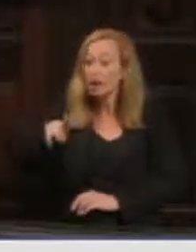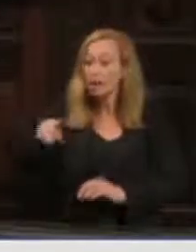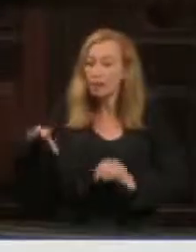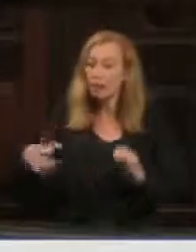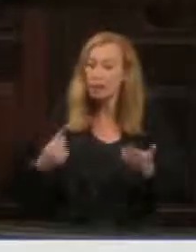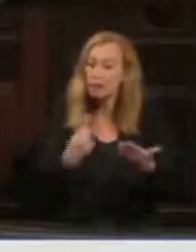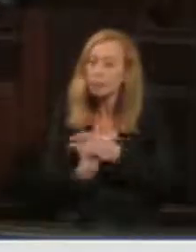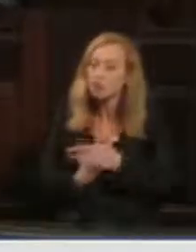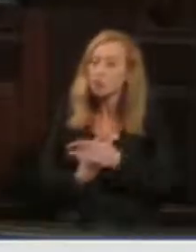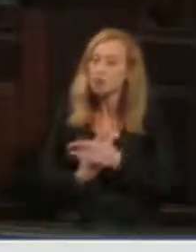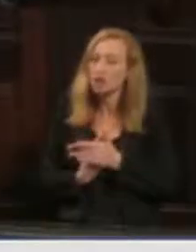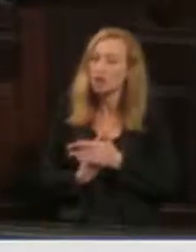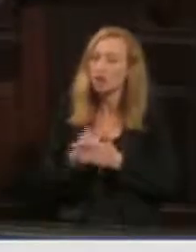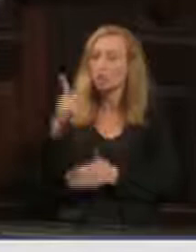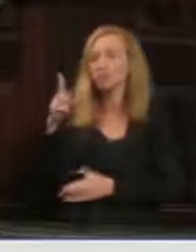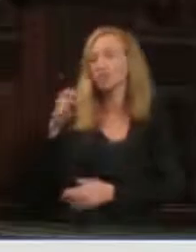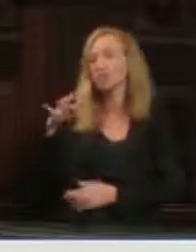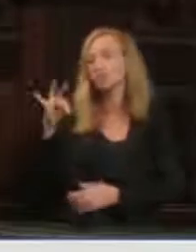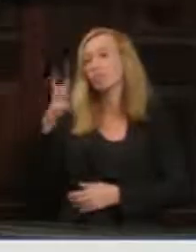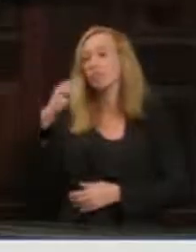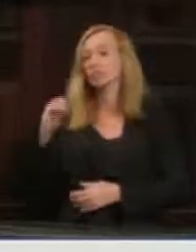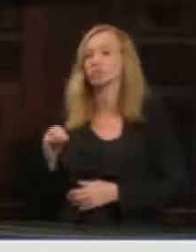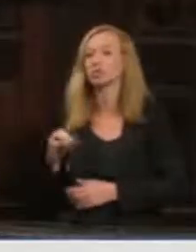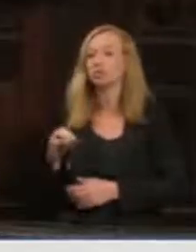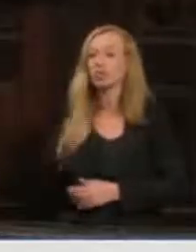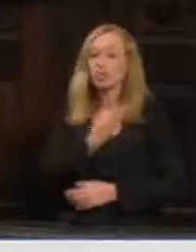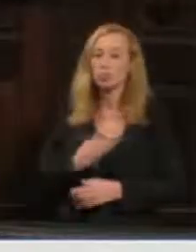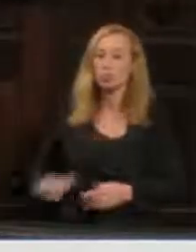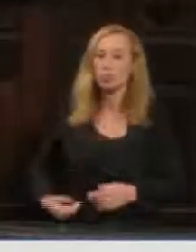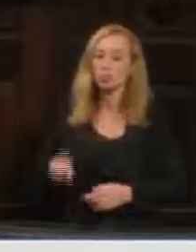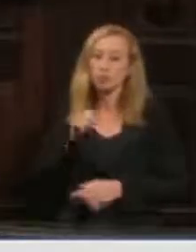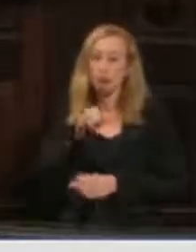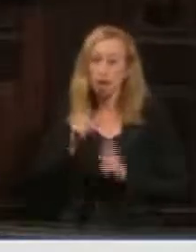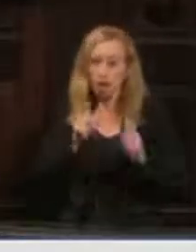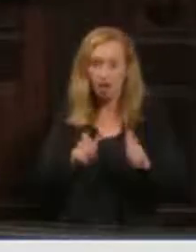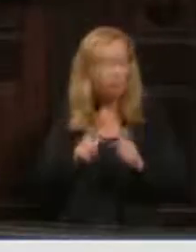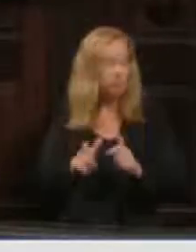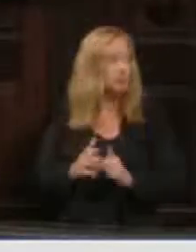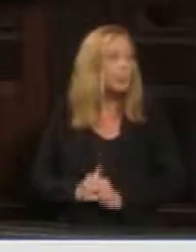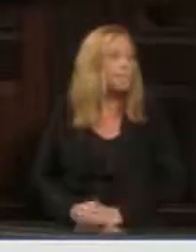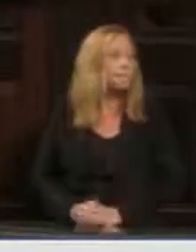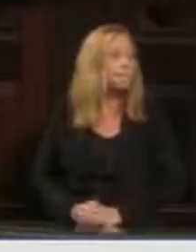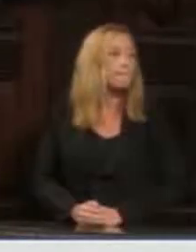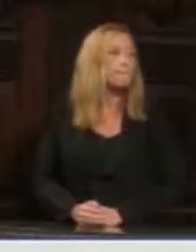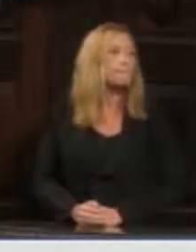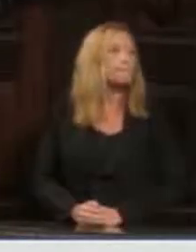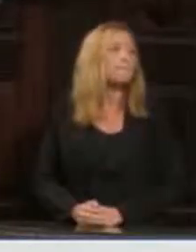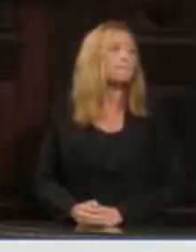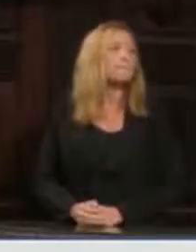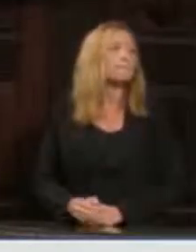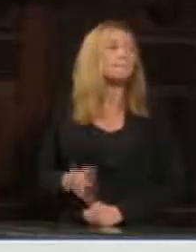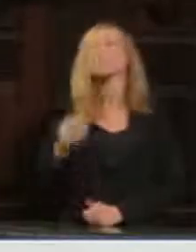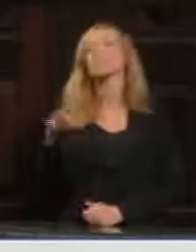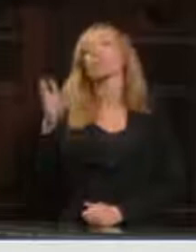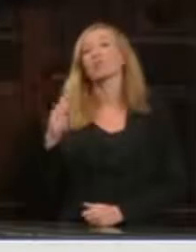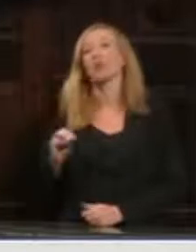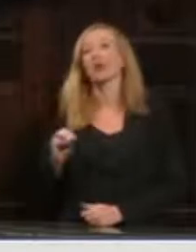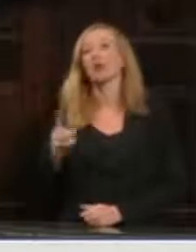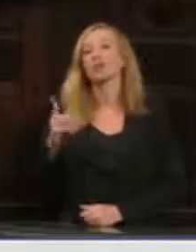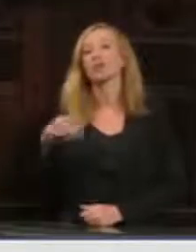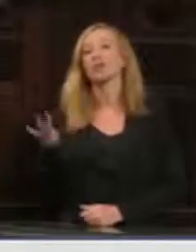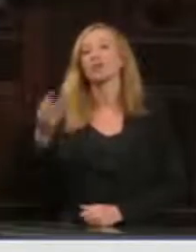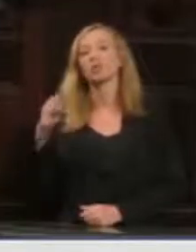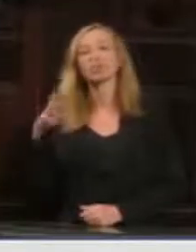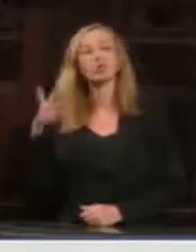está sendo depredado na Baixada Fluminense. O Arco Metropolitano, que era para ser o desenvolvimento